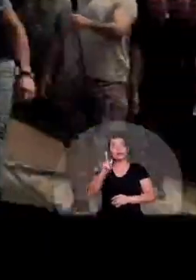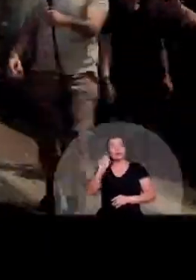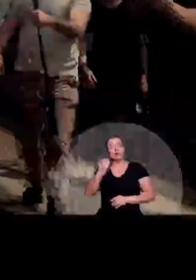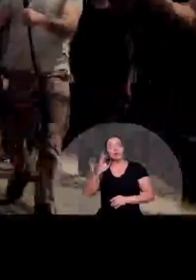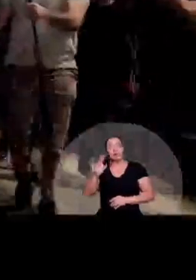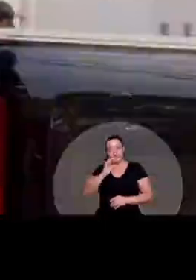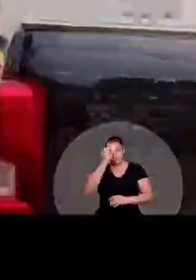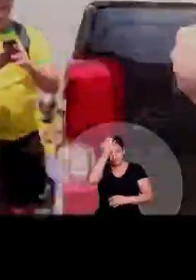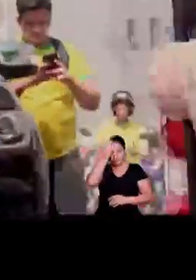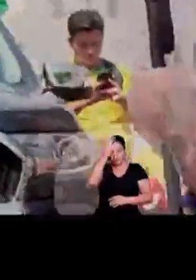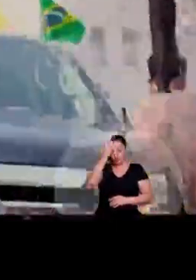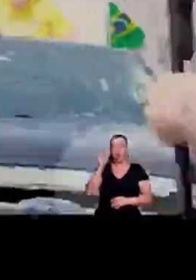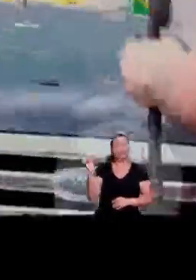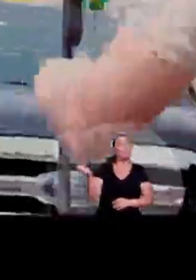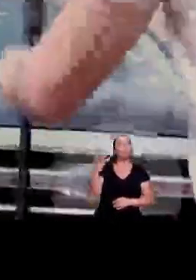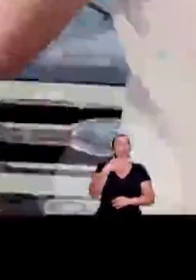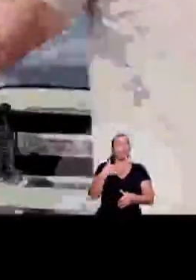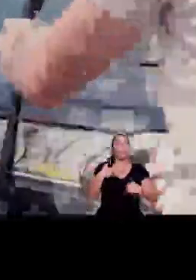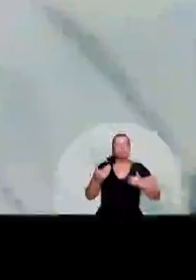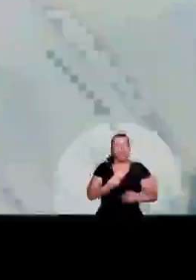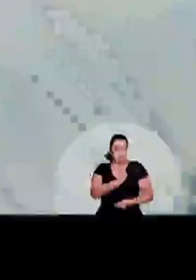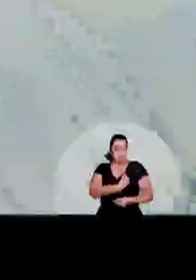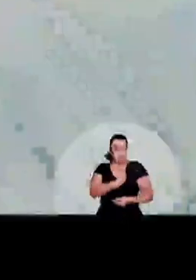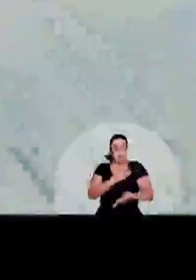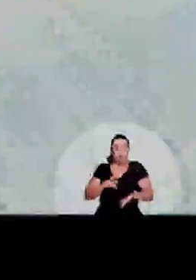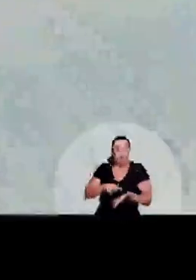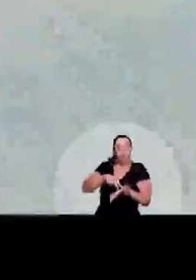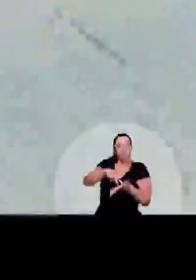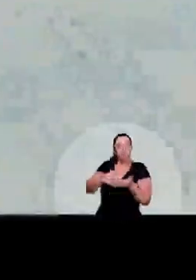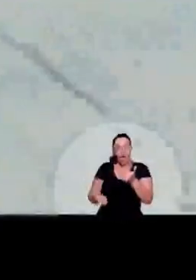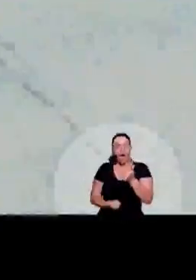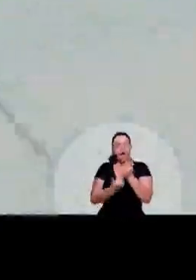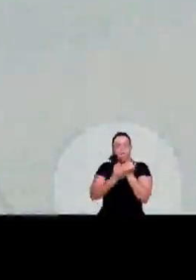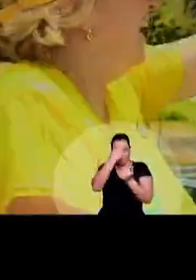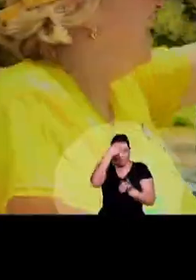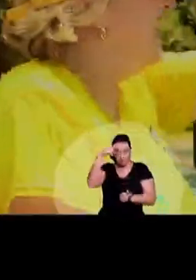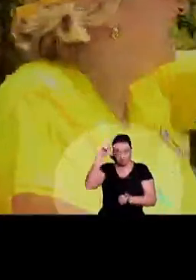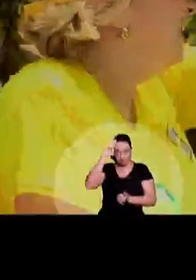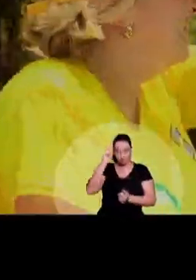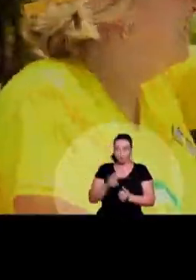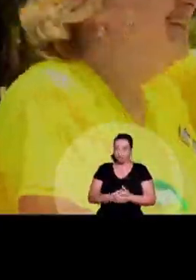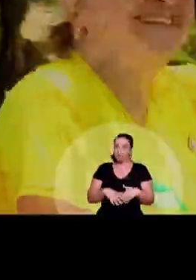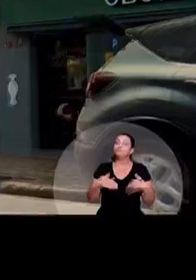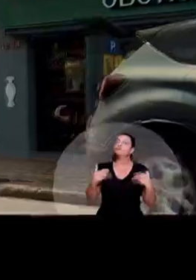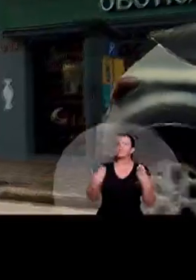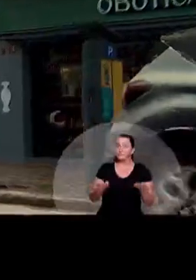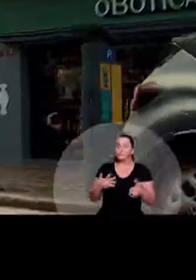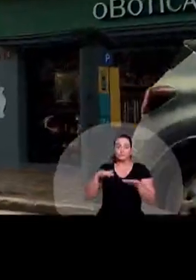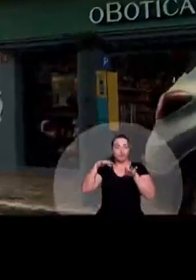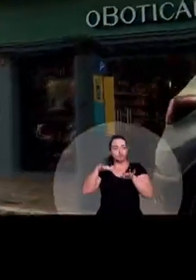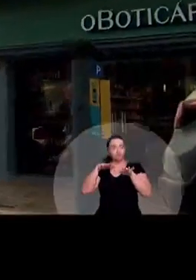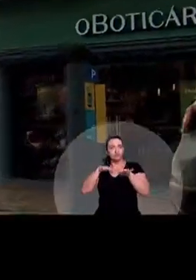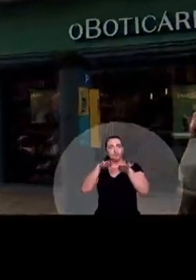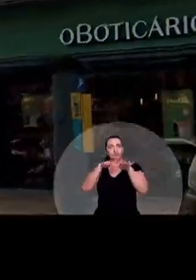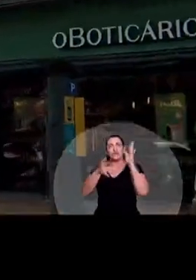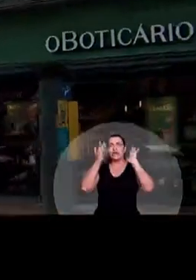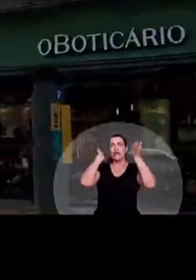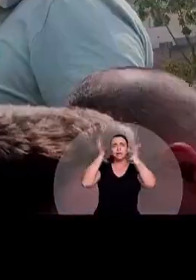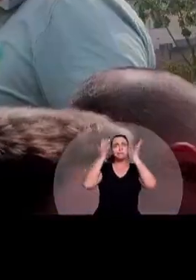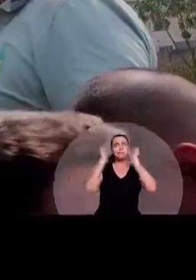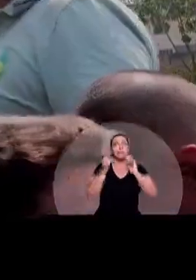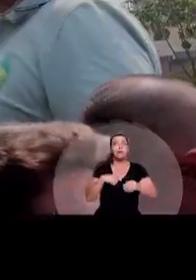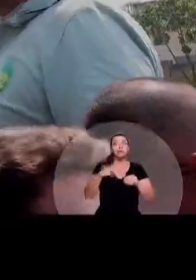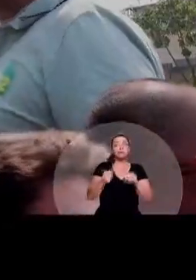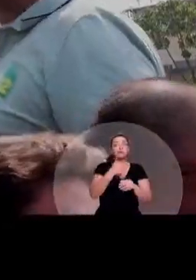grandes nomes da nova geração, que veio pessoalmente expressar seu apoio a Marcelo Heitor. Além disso, a carreata foi marcada por uma entrada